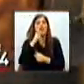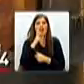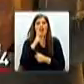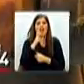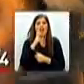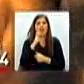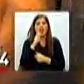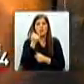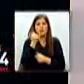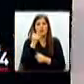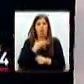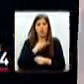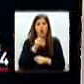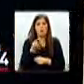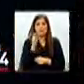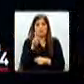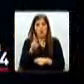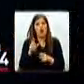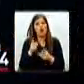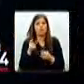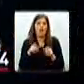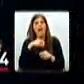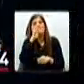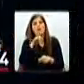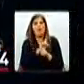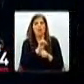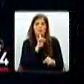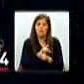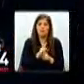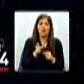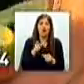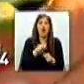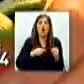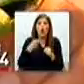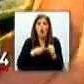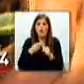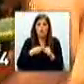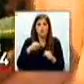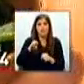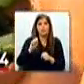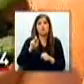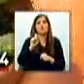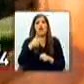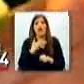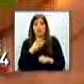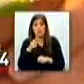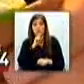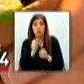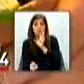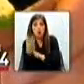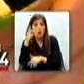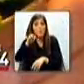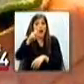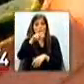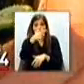thaliana. É da família da couve e da mostarda. Pode ser a primeira forma de vida em Marte. E ao que tudo indica, a inovação vai ter